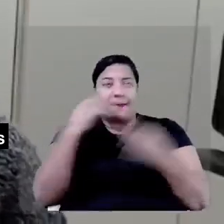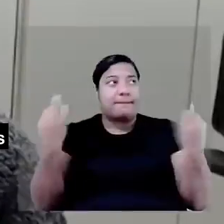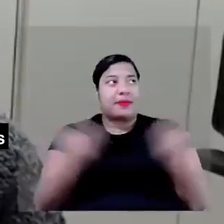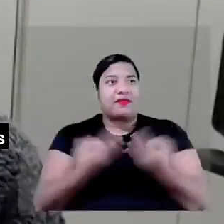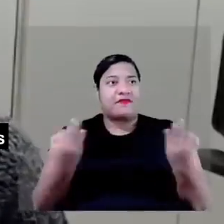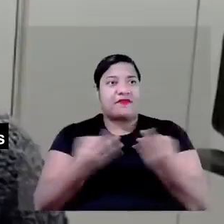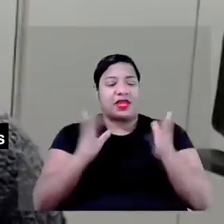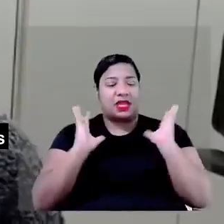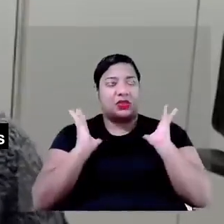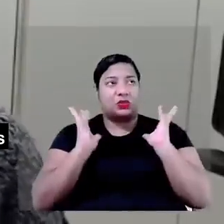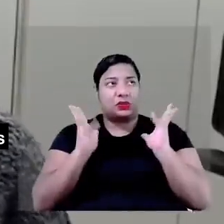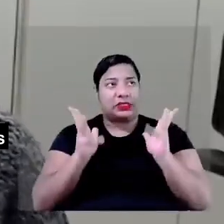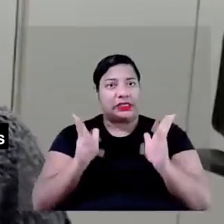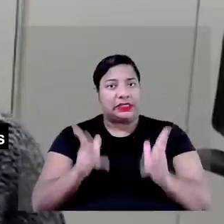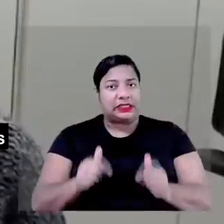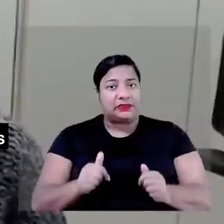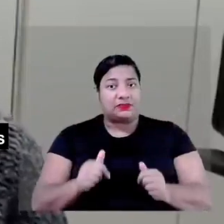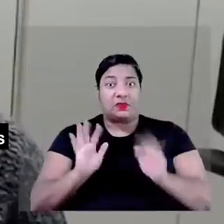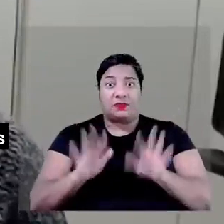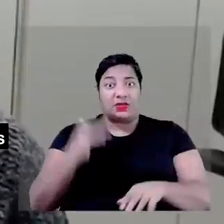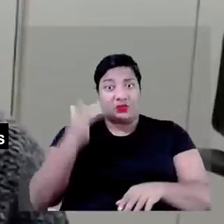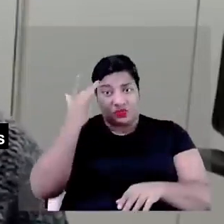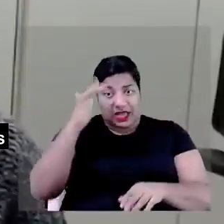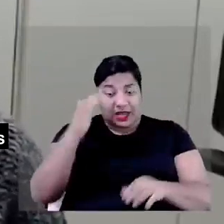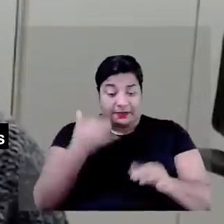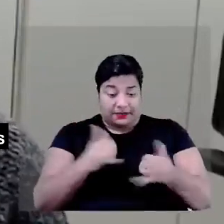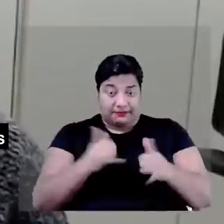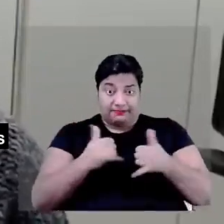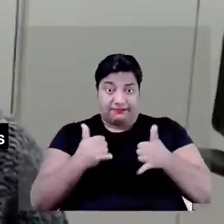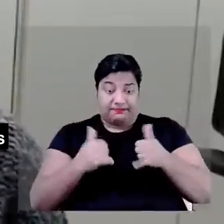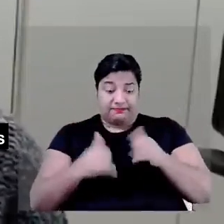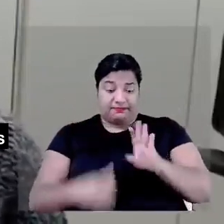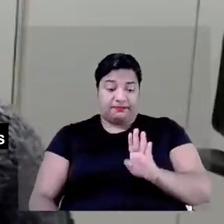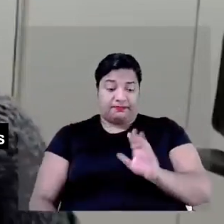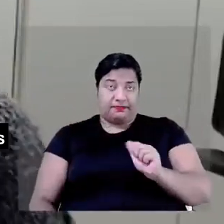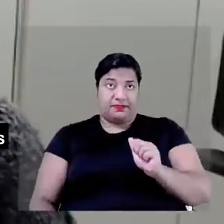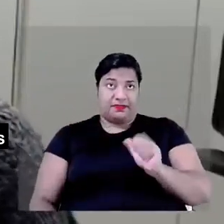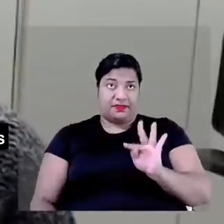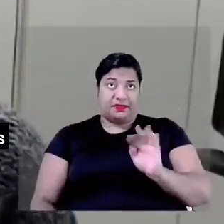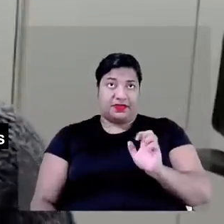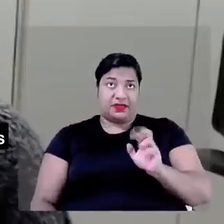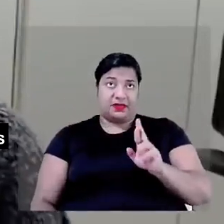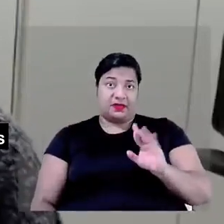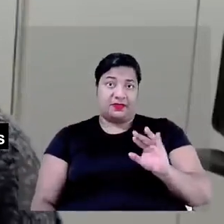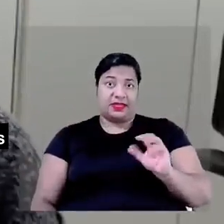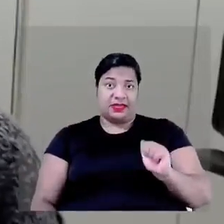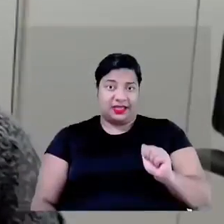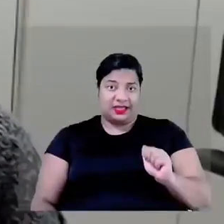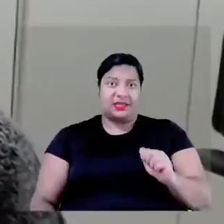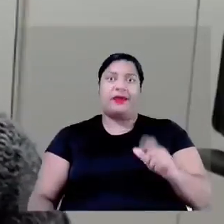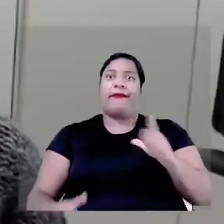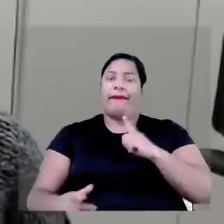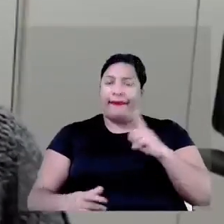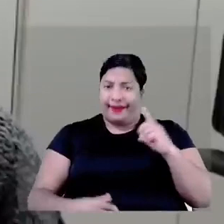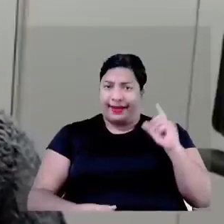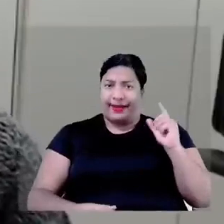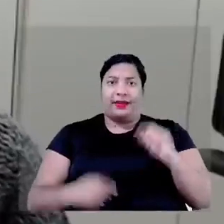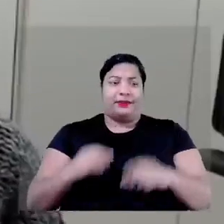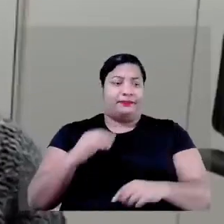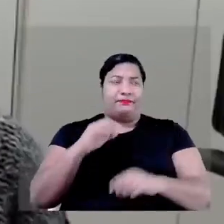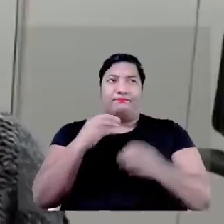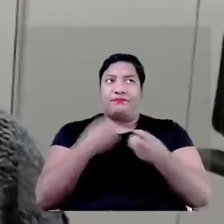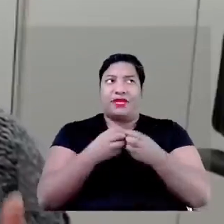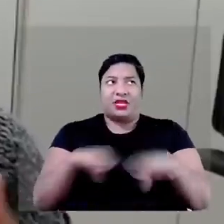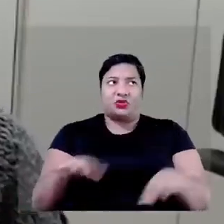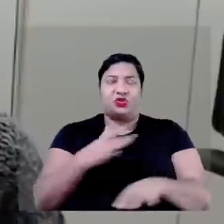sustentável. Mal sabem que as baterias utilizadas por esses veículos podem ser extremamente nocivas para a saúde humana, para